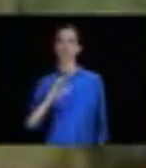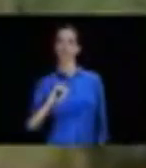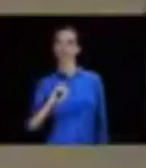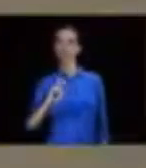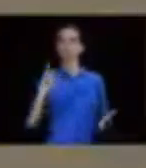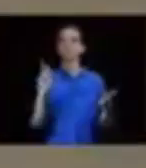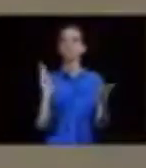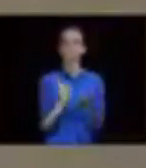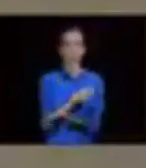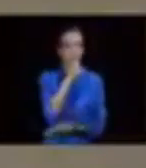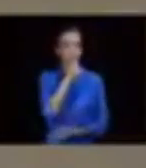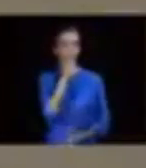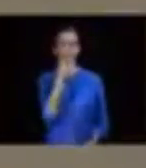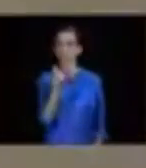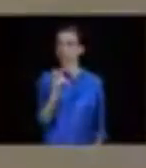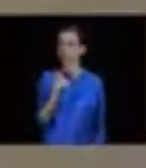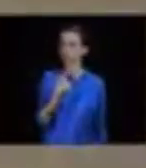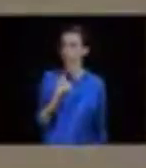dinheiro.